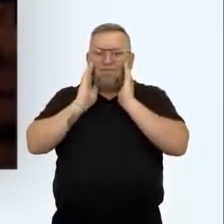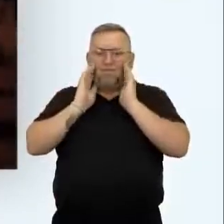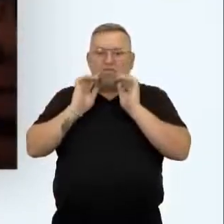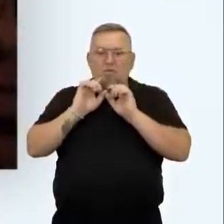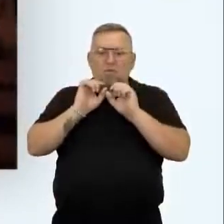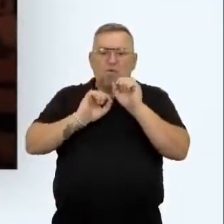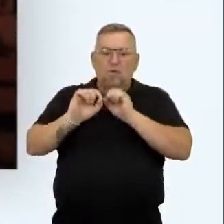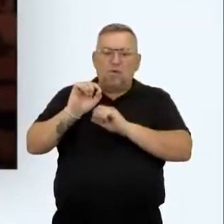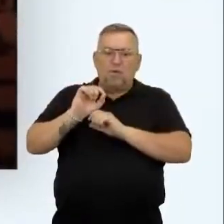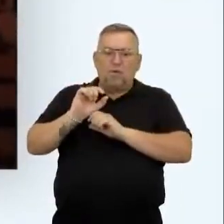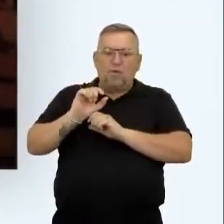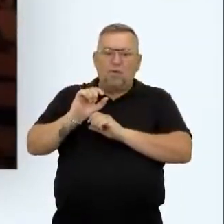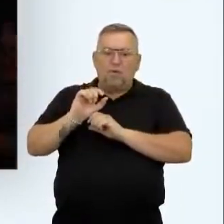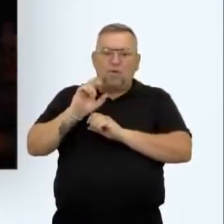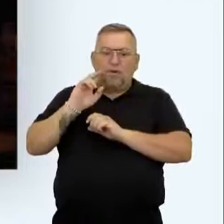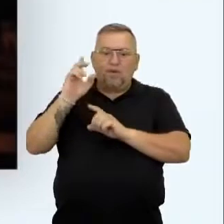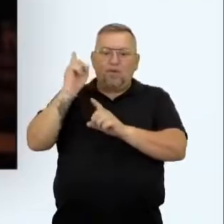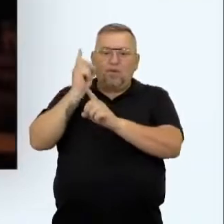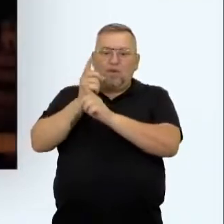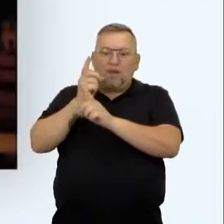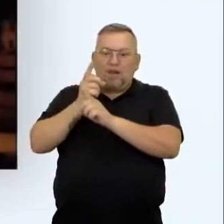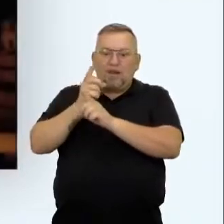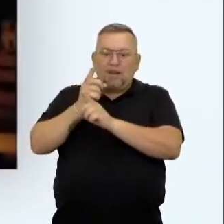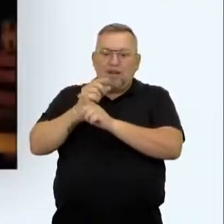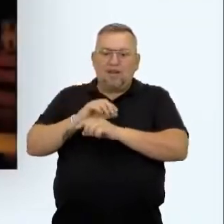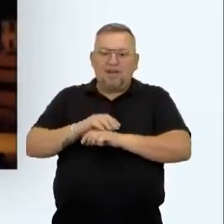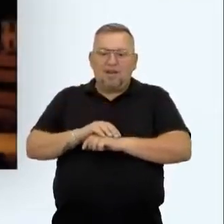Flutua. Eu encontrei.